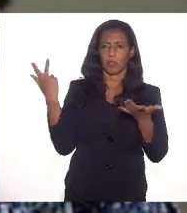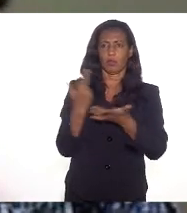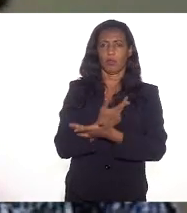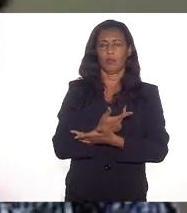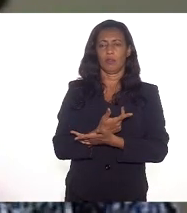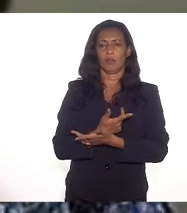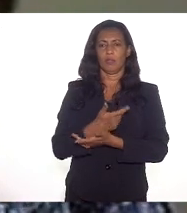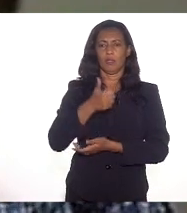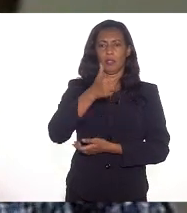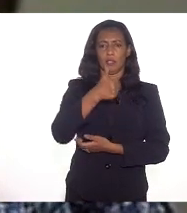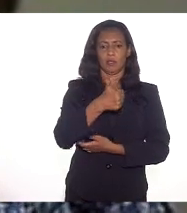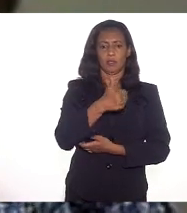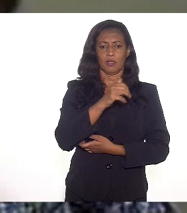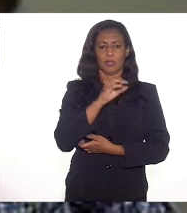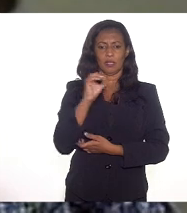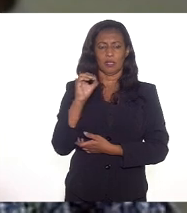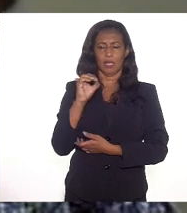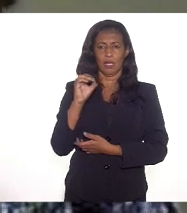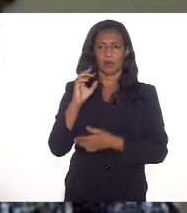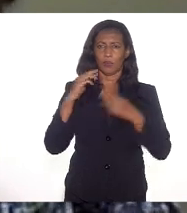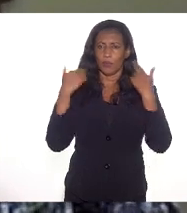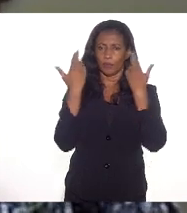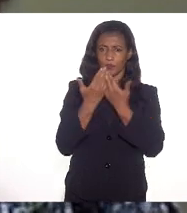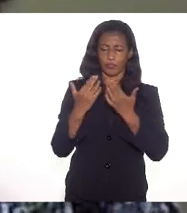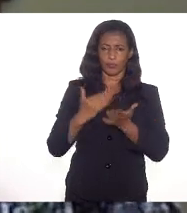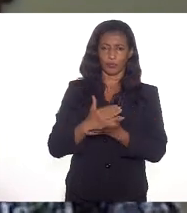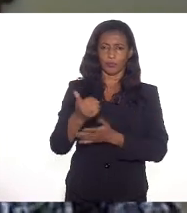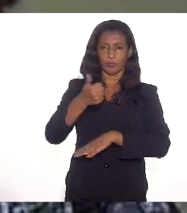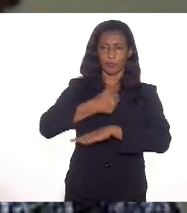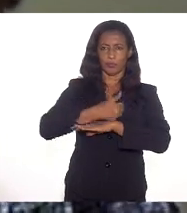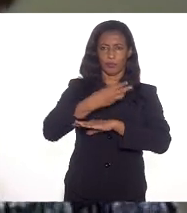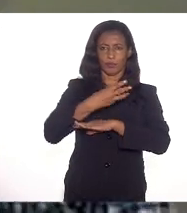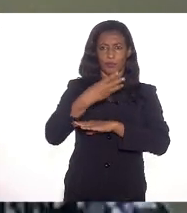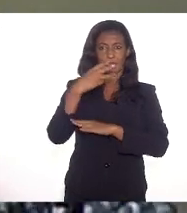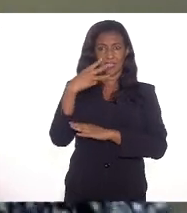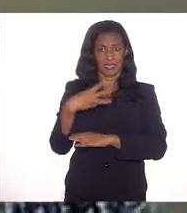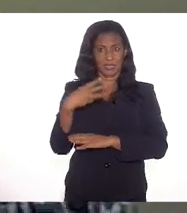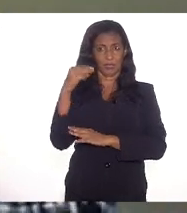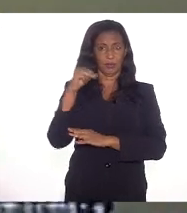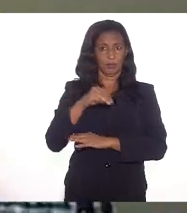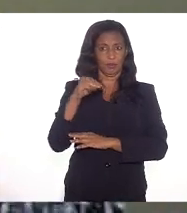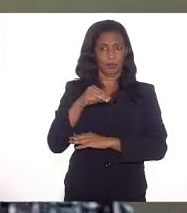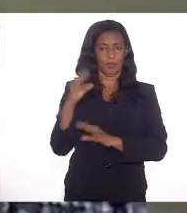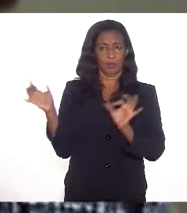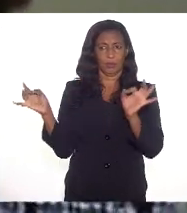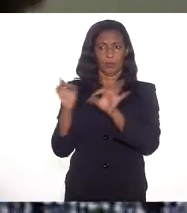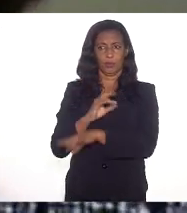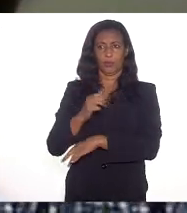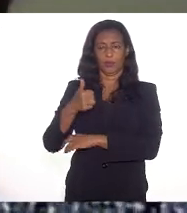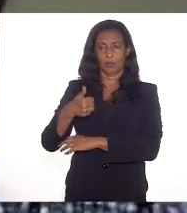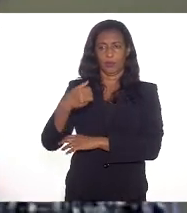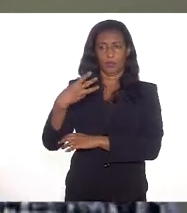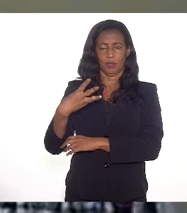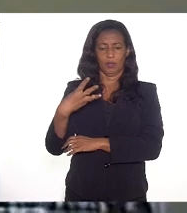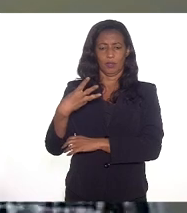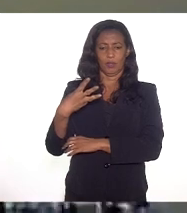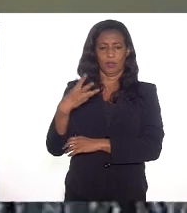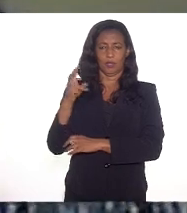na 100ª sessão extraordinária, que, iniciada às 13h03, encerrou-se às